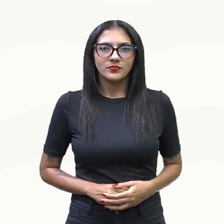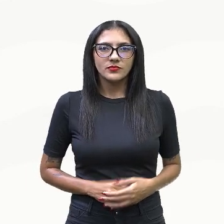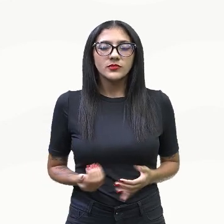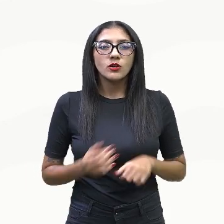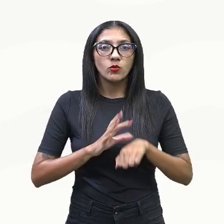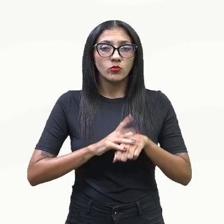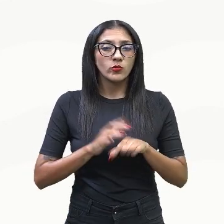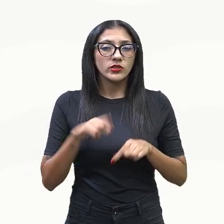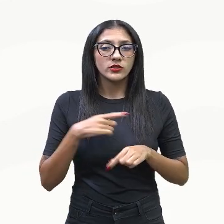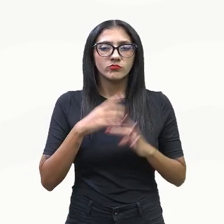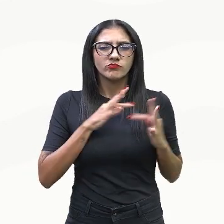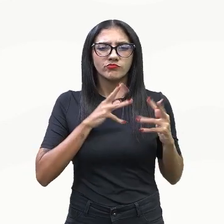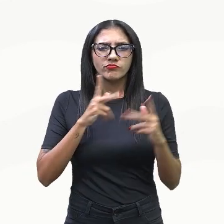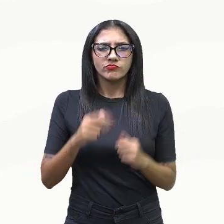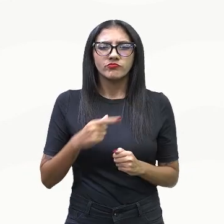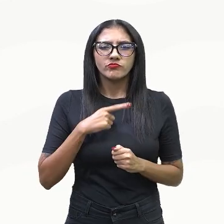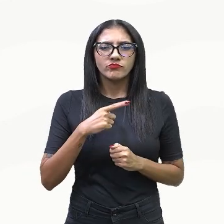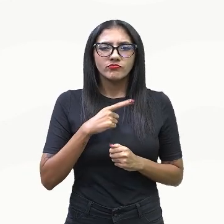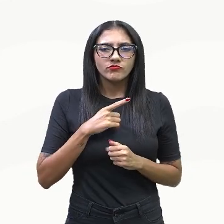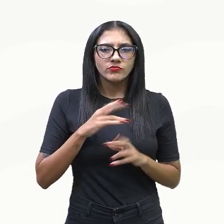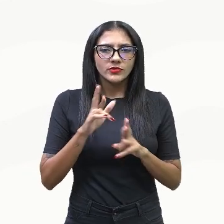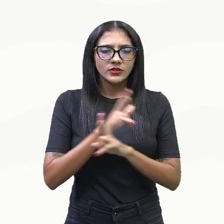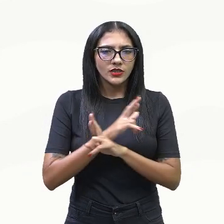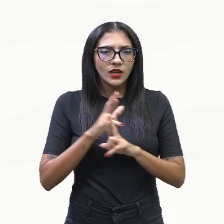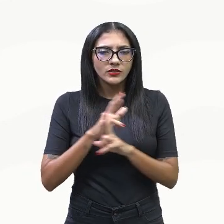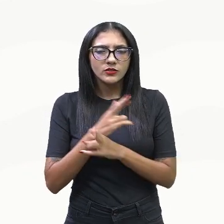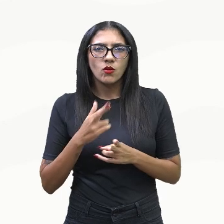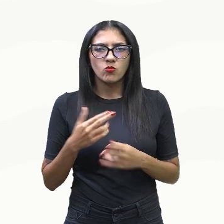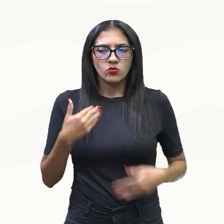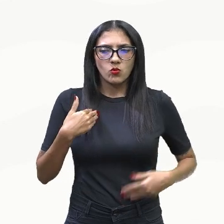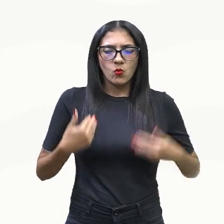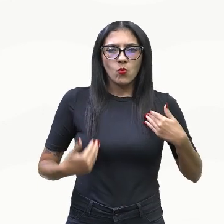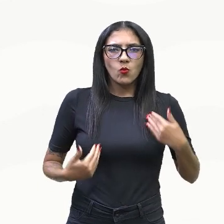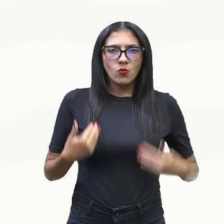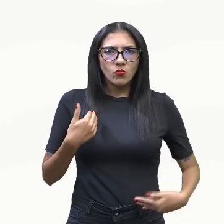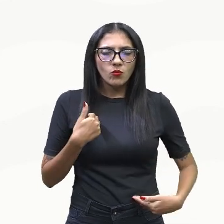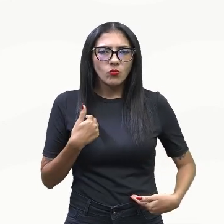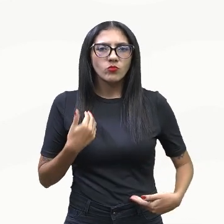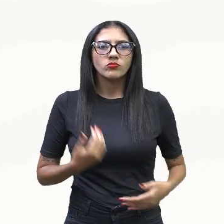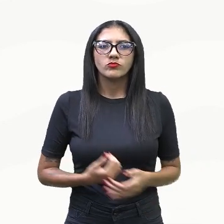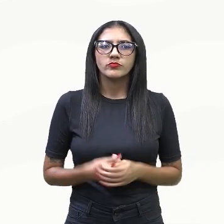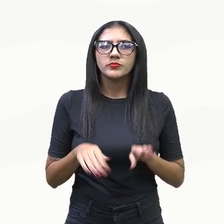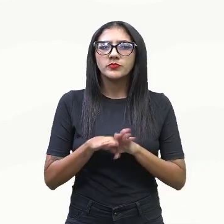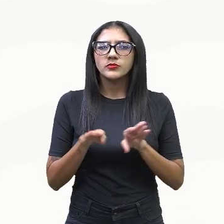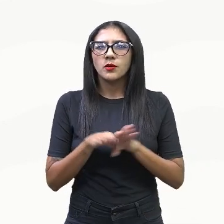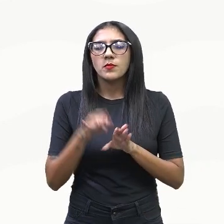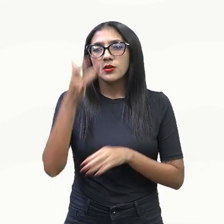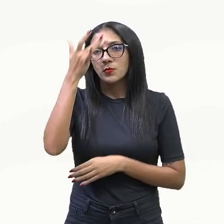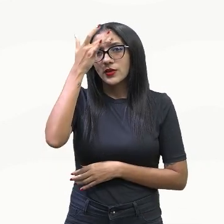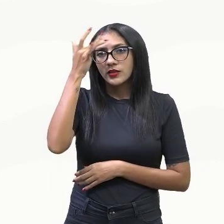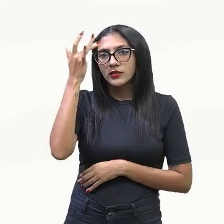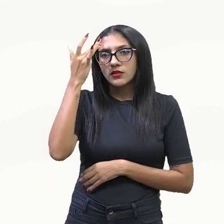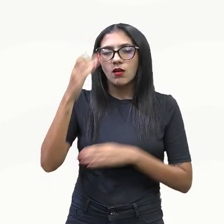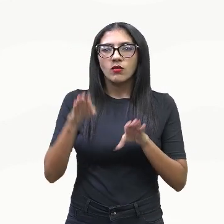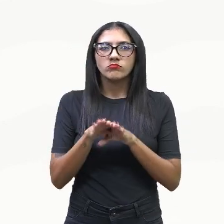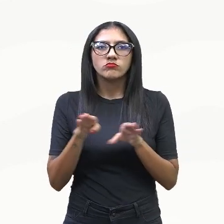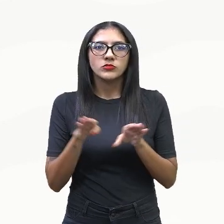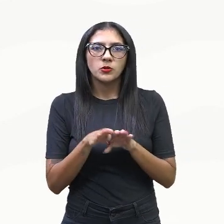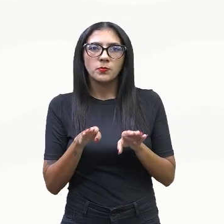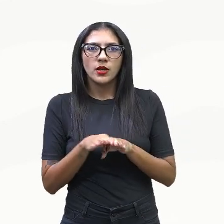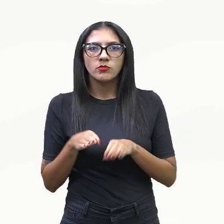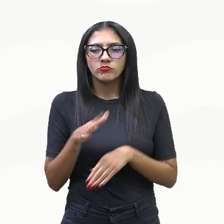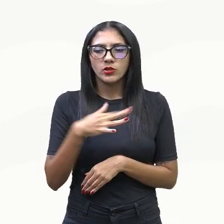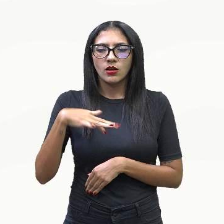tudo isso, tudo que afeta o físico, o mental, o social está